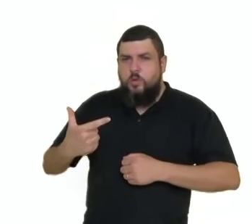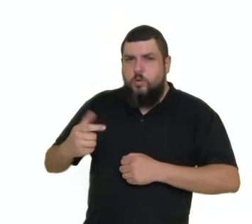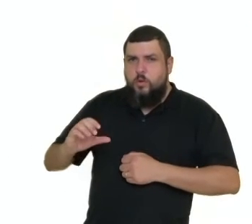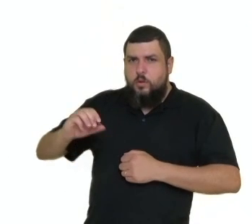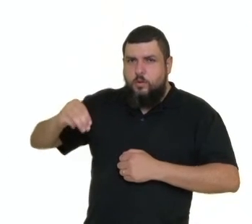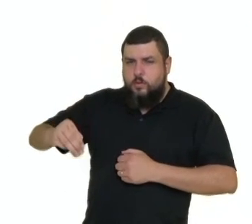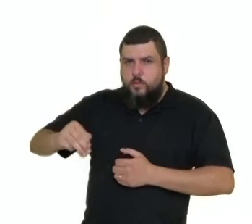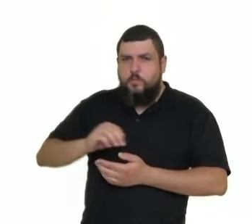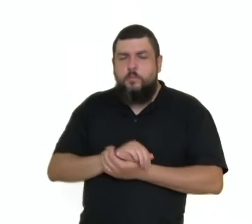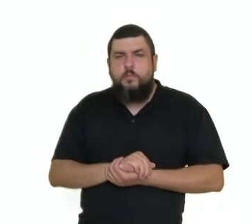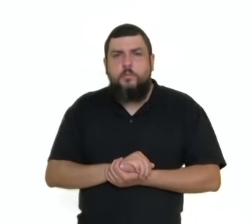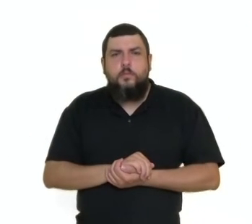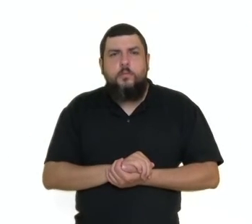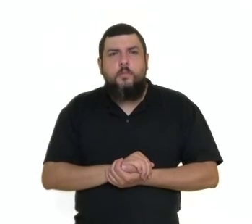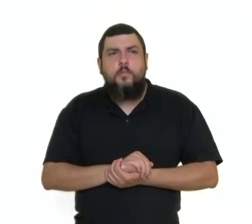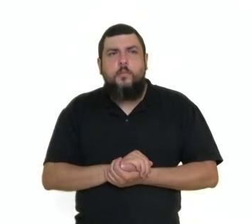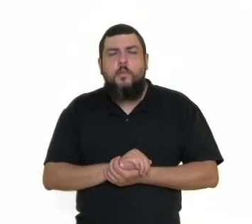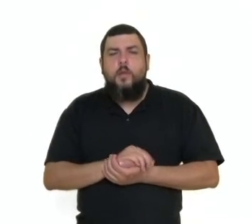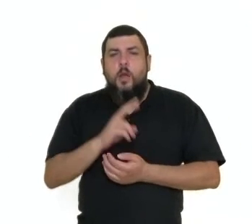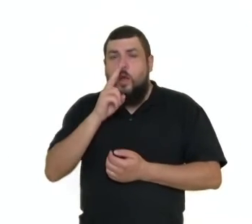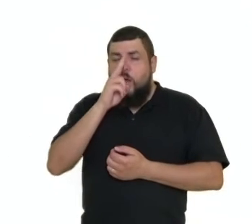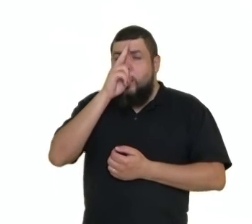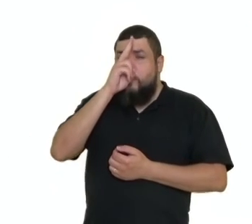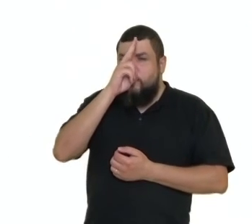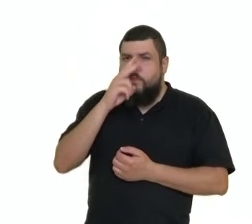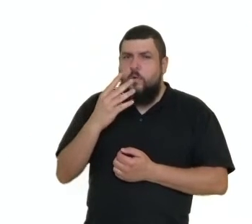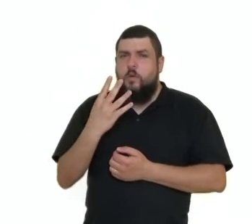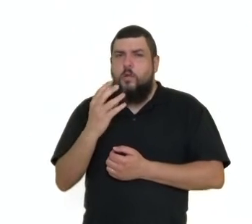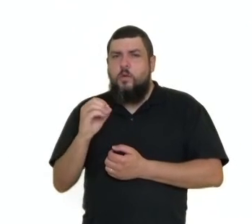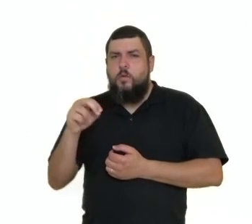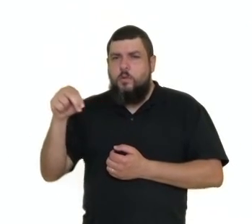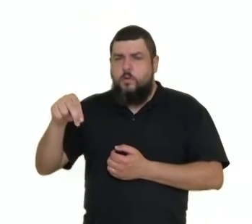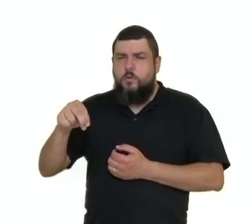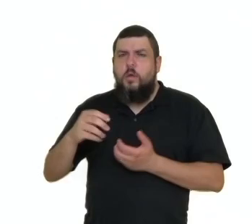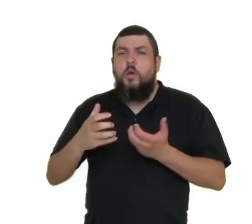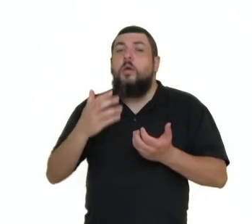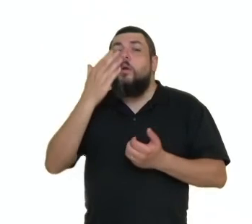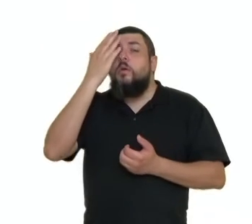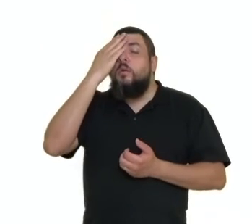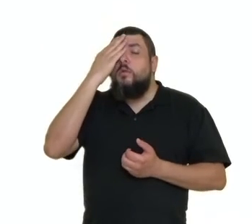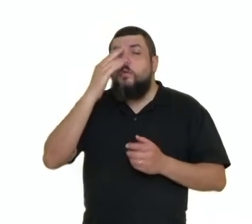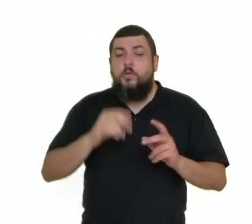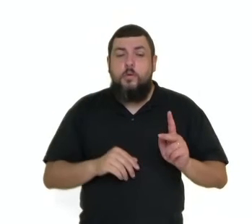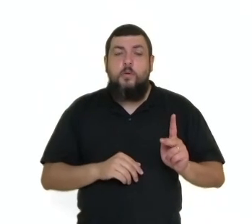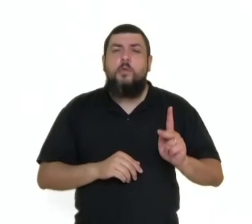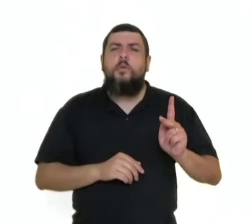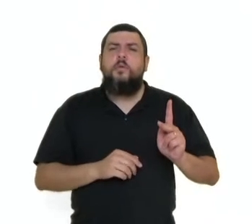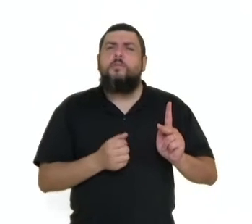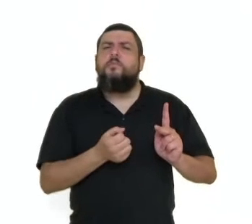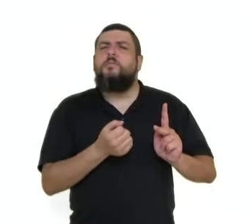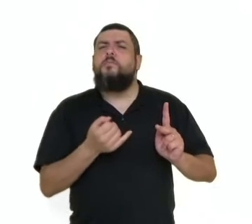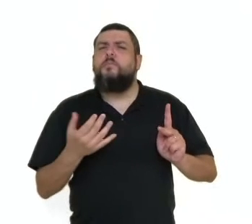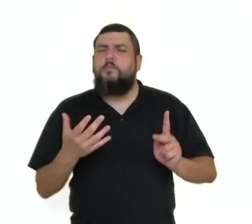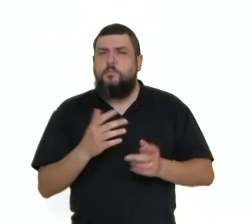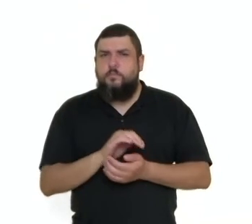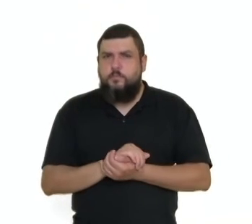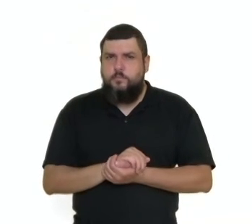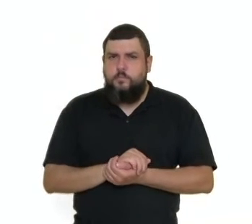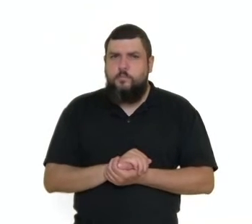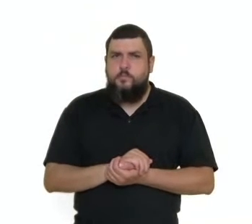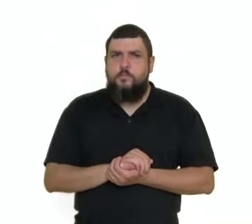Certo? A força elástica é 40 newtons e eu vou querer saber o K. O que eu vou fazer, né? A primeira coisa que eu vou fazer aqui